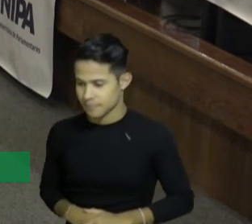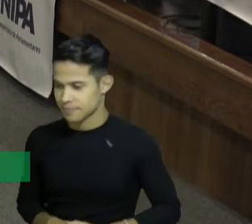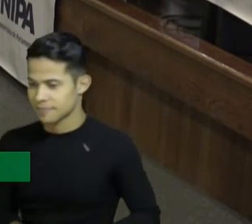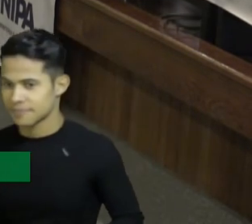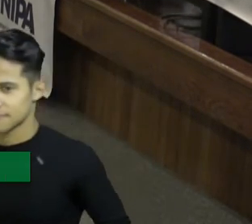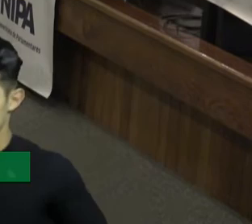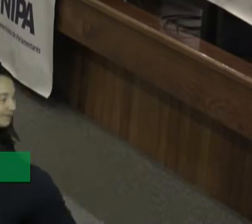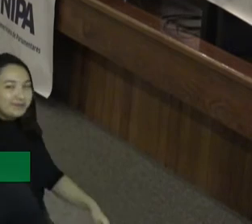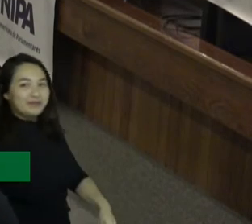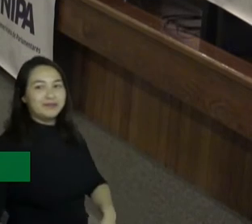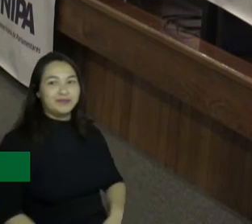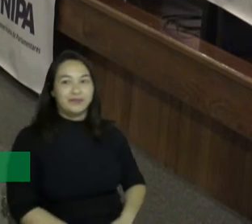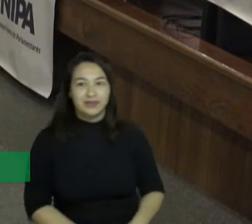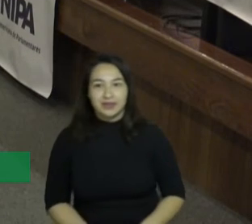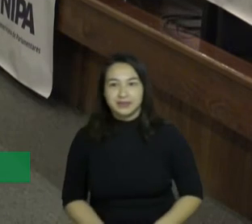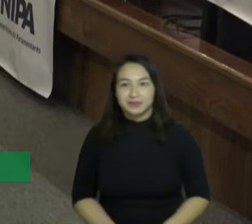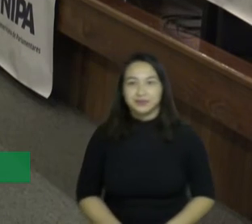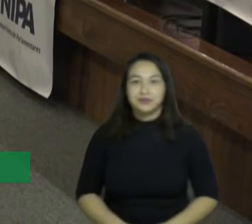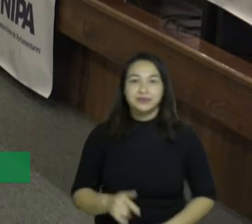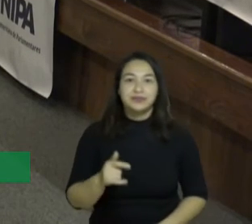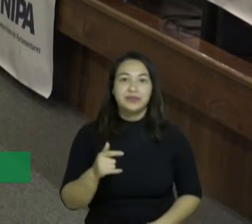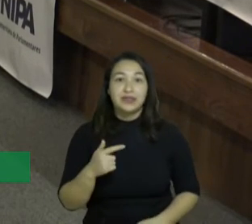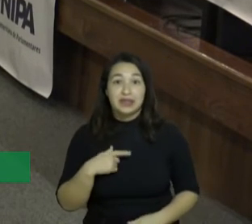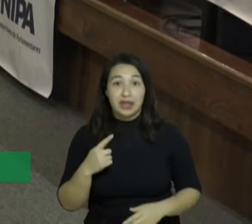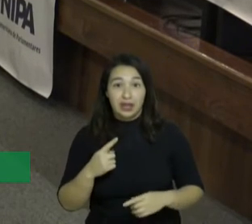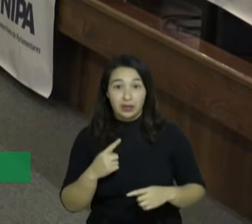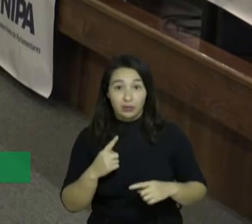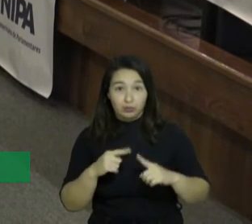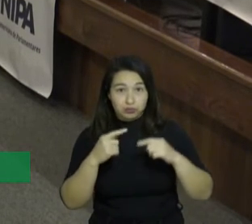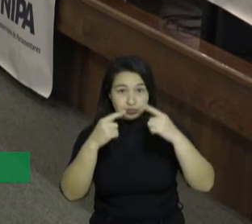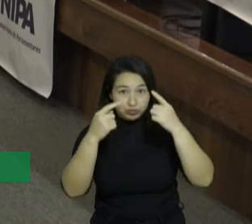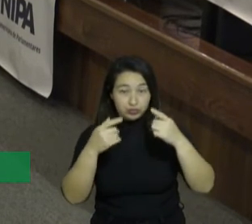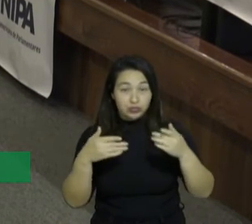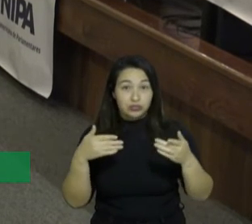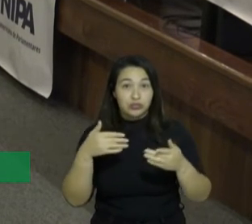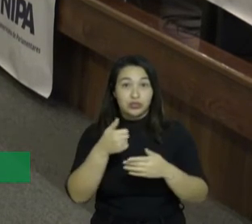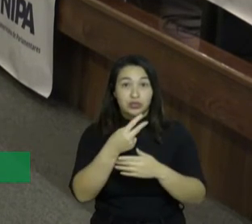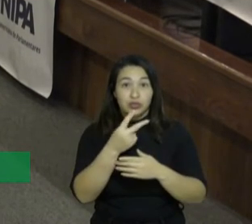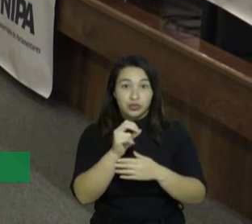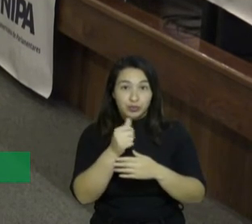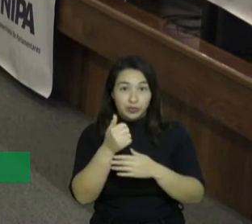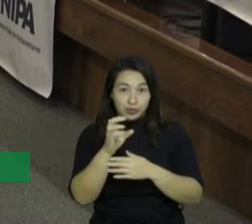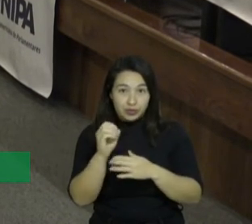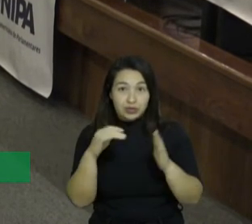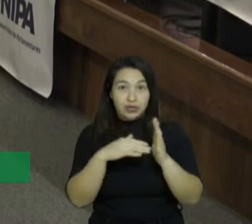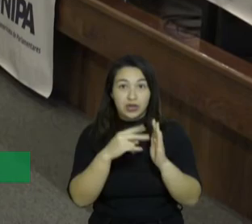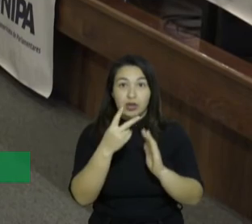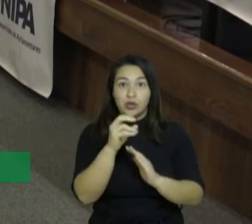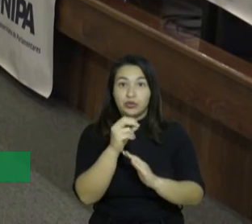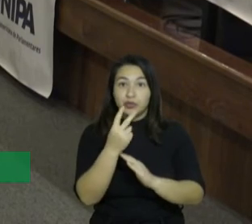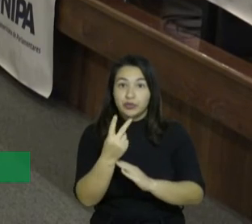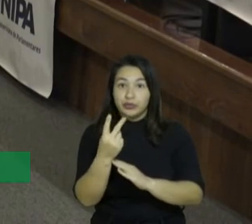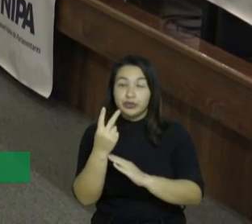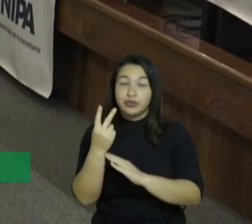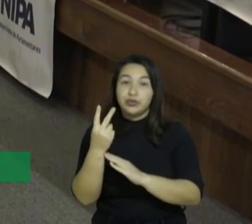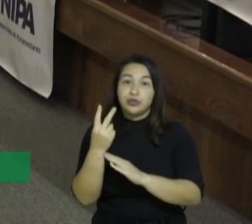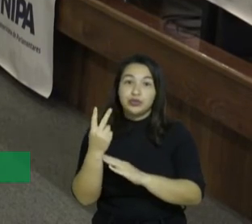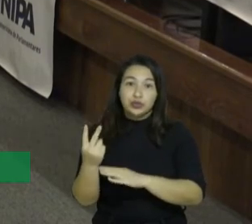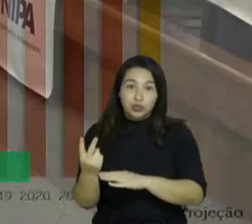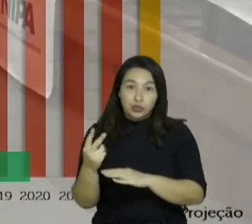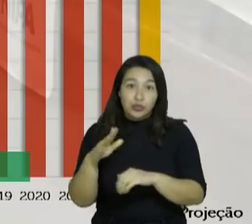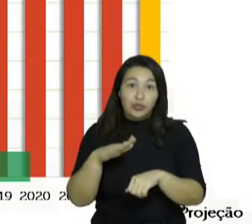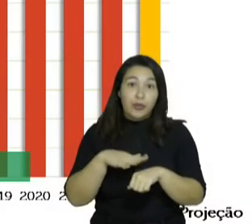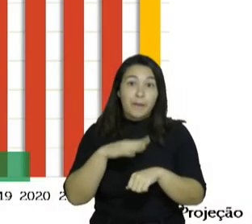um crescimento de 16% ao ano do ano 2010 a 2020 e 2020 a 22 mais 10%